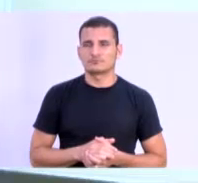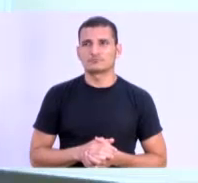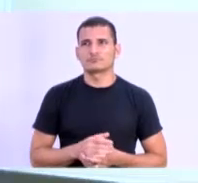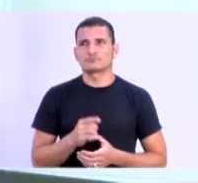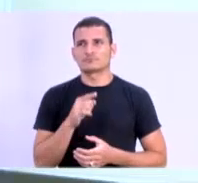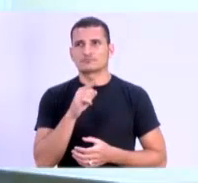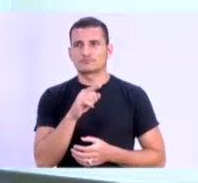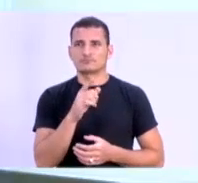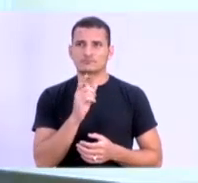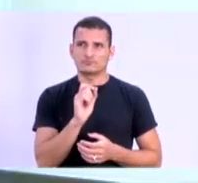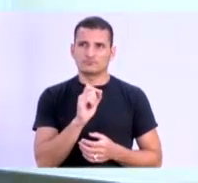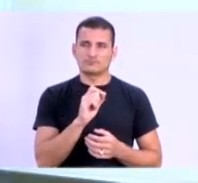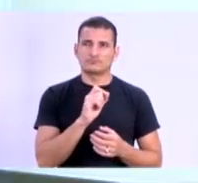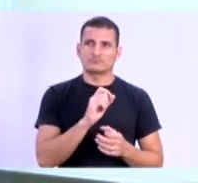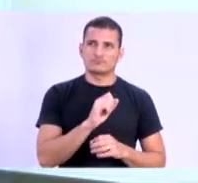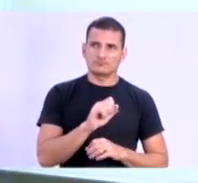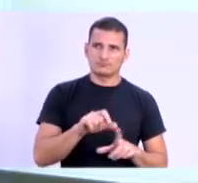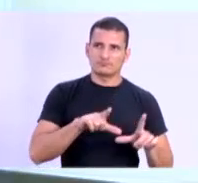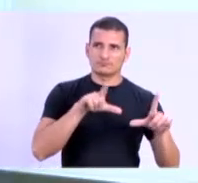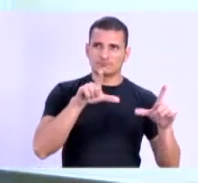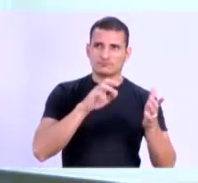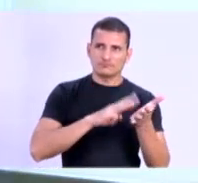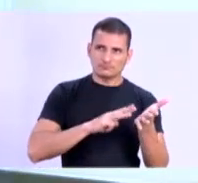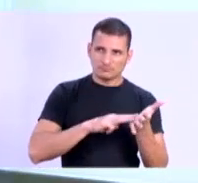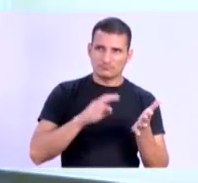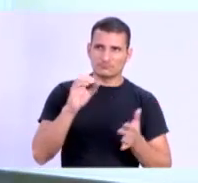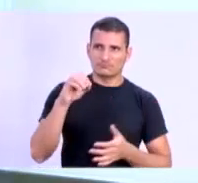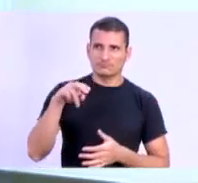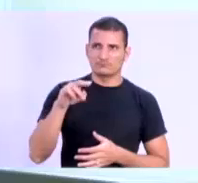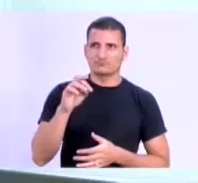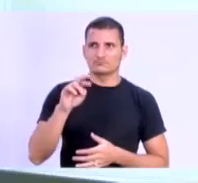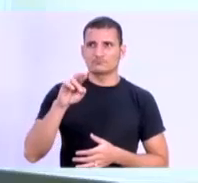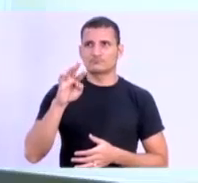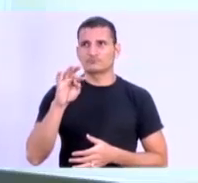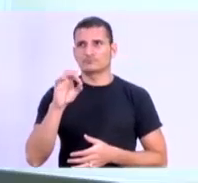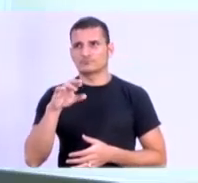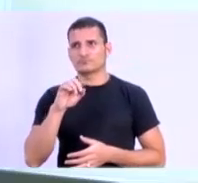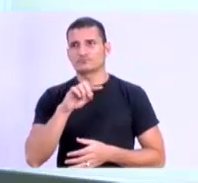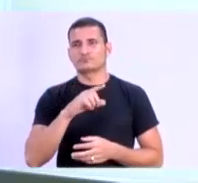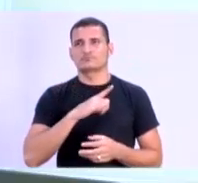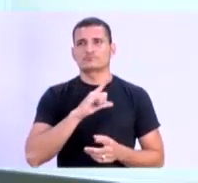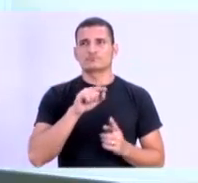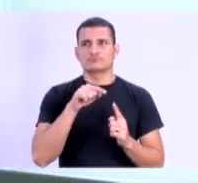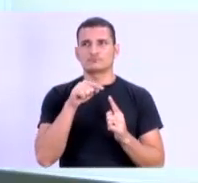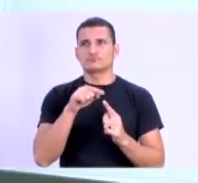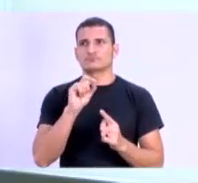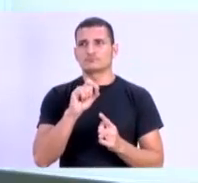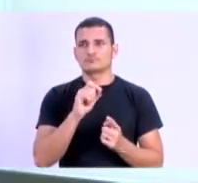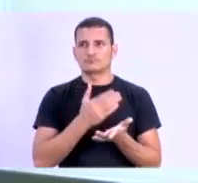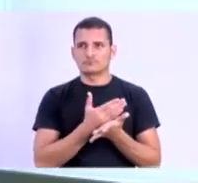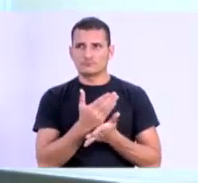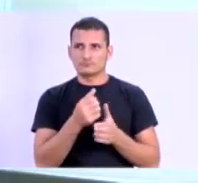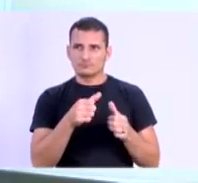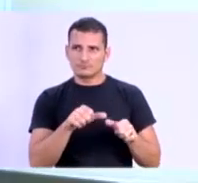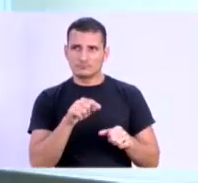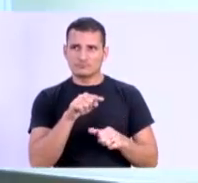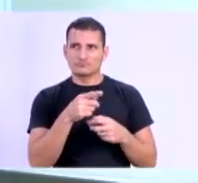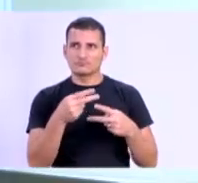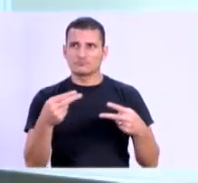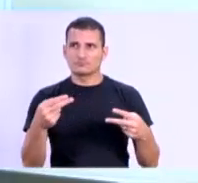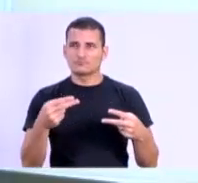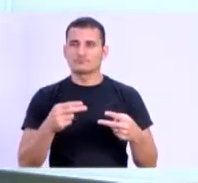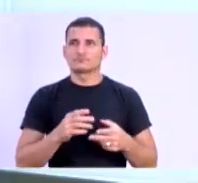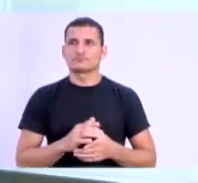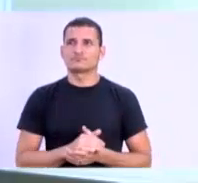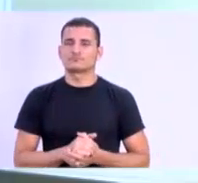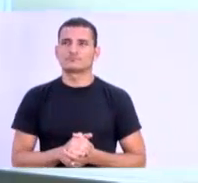executa o método construtor, você executa o construtor e o construtor tem como objetivo definir o estado inicial daquele objeto. Geralmente